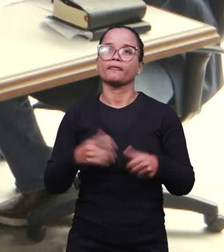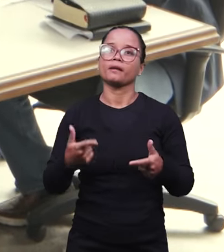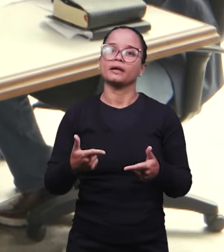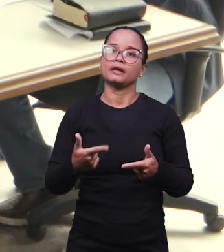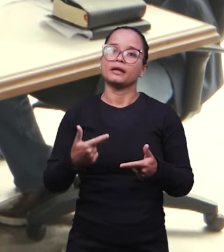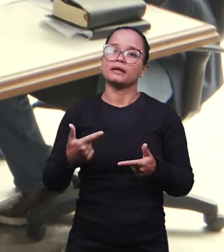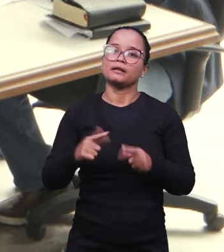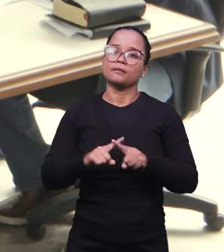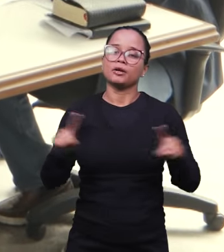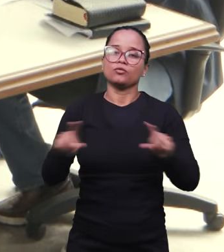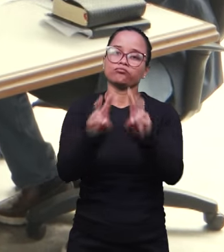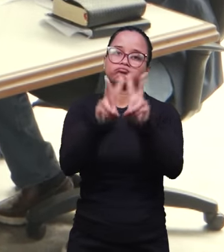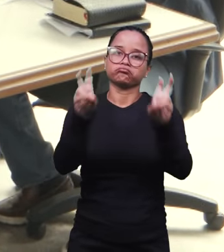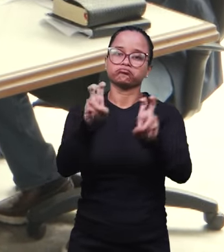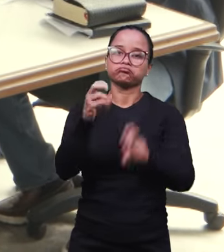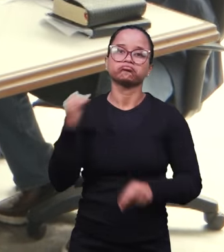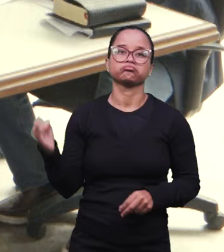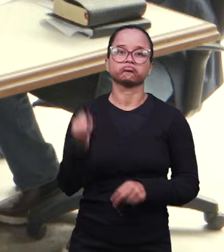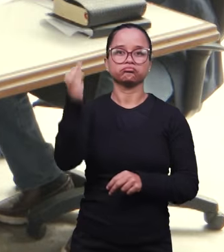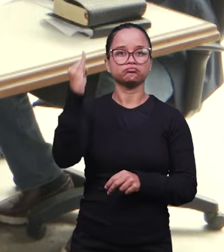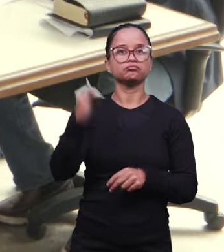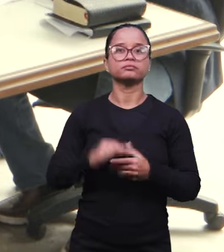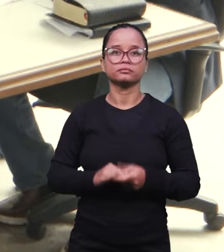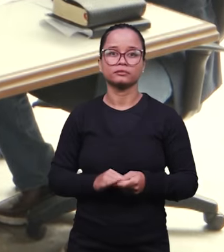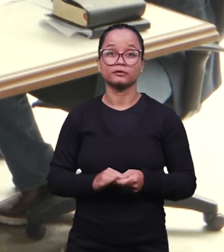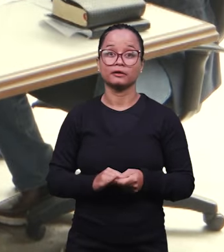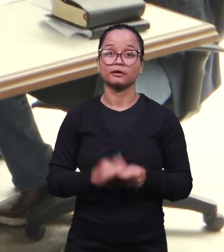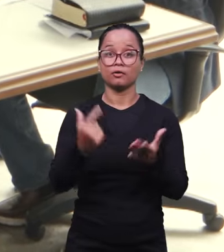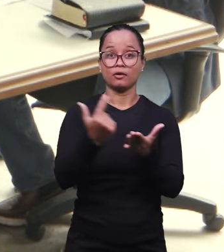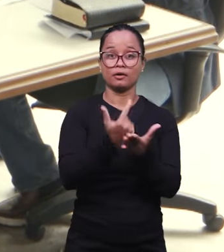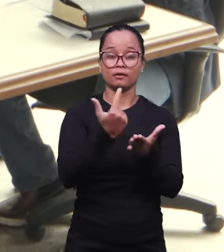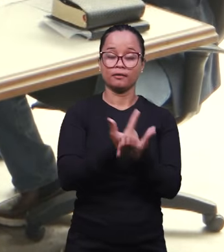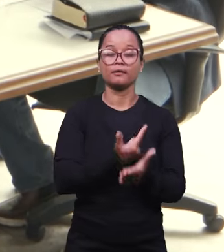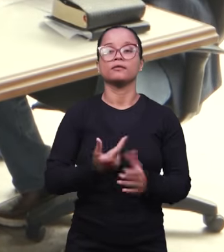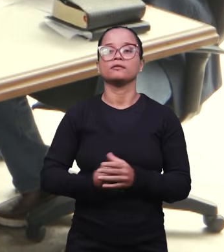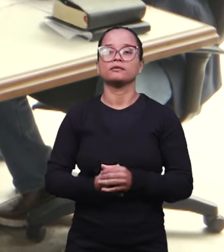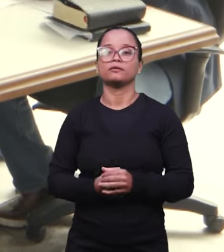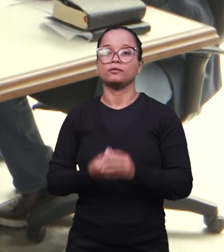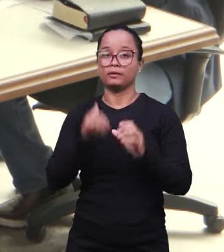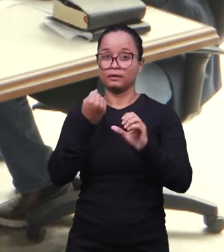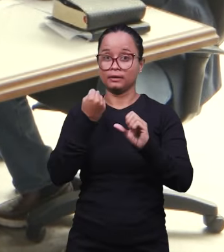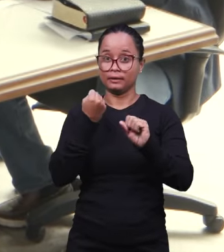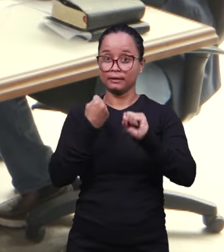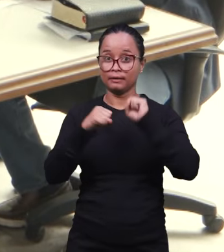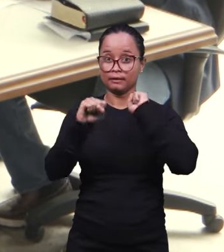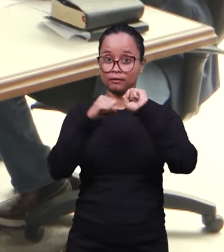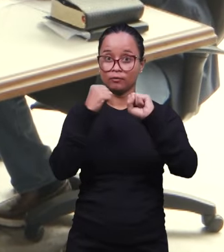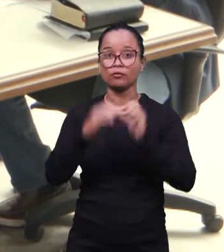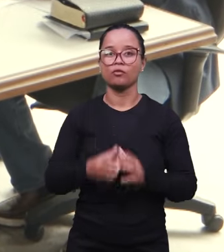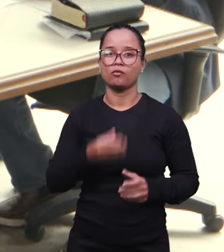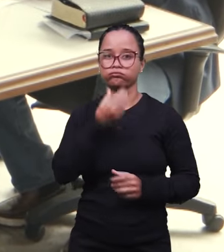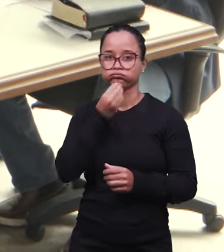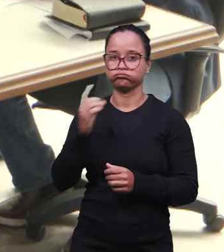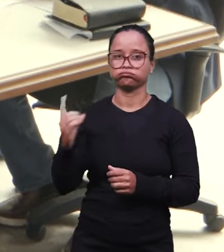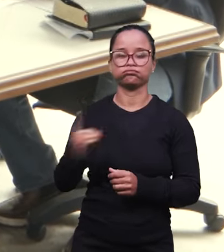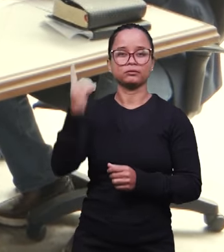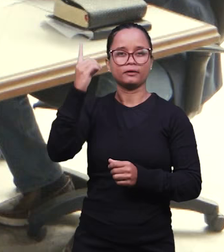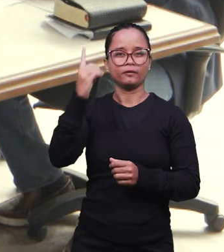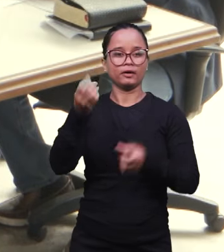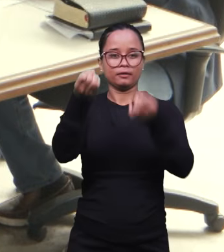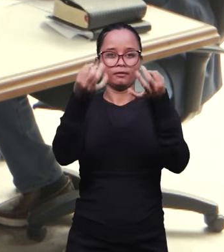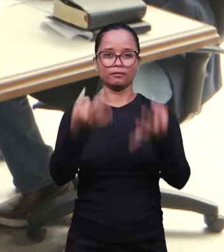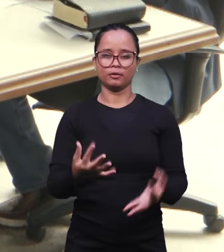muito importante, e o destaque no texto bíblico, no livro de Salmos, quando o salmista, ele diz assim, ele expressa de uma forma muito